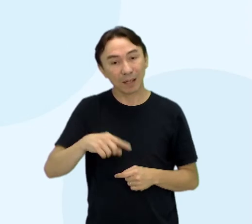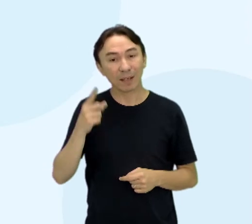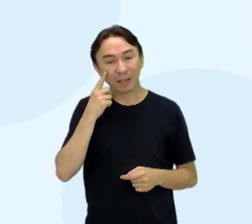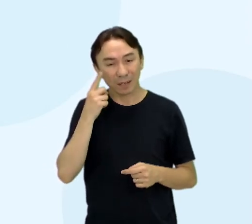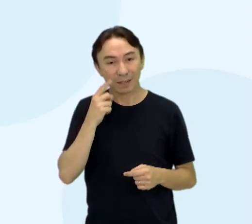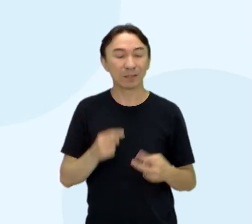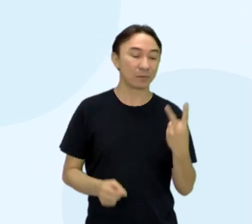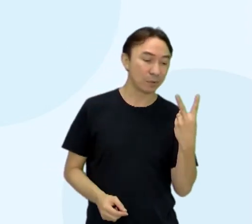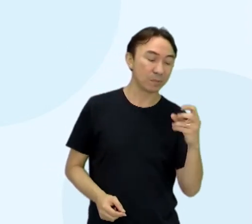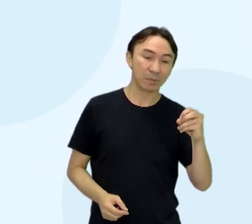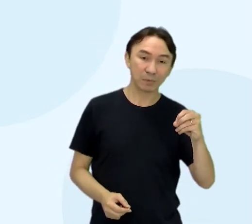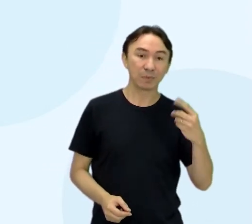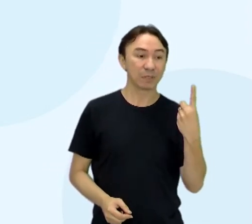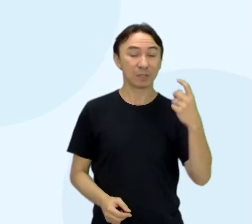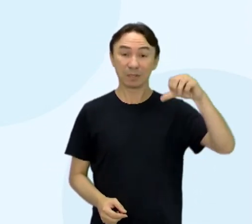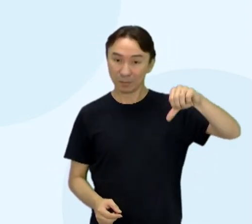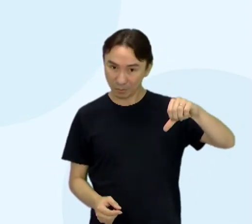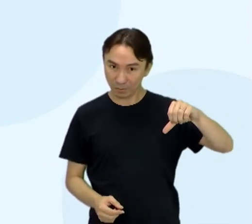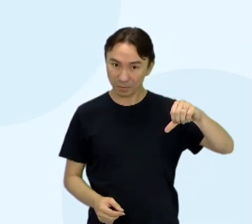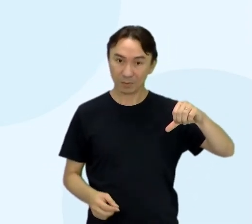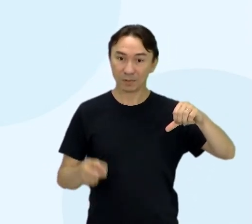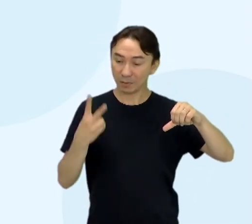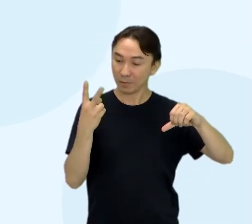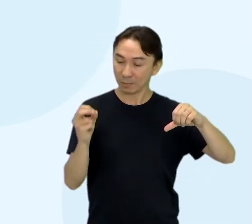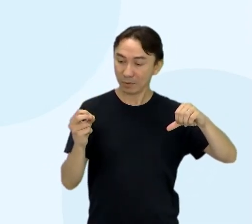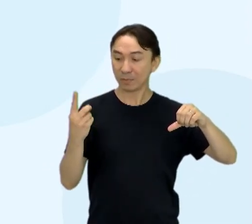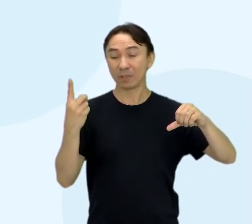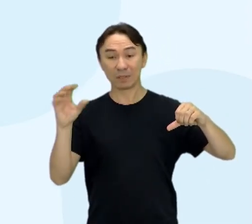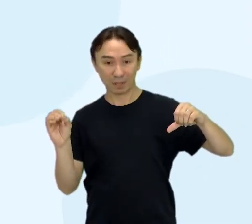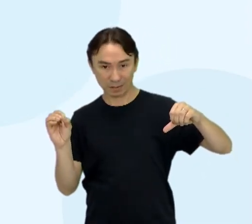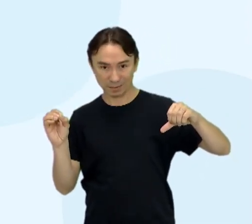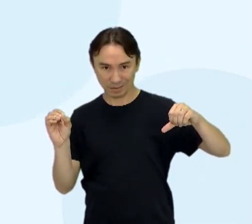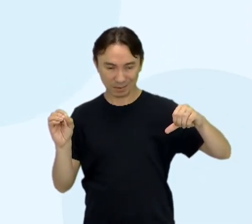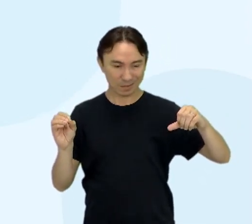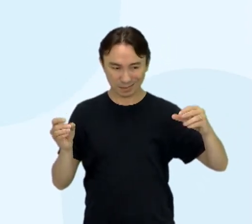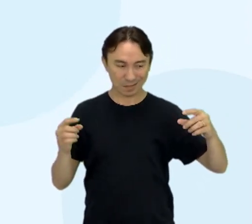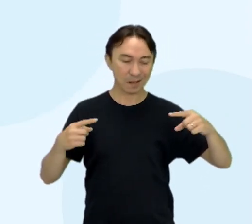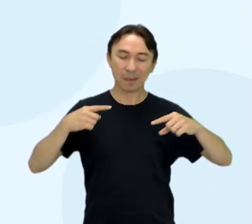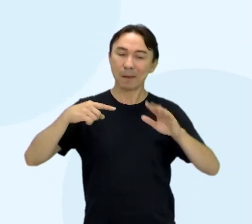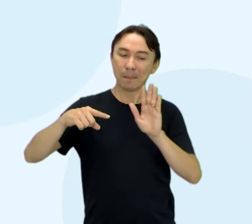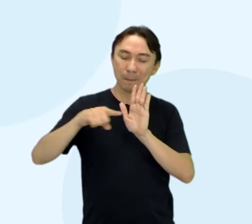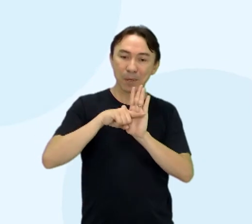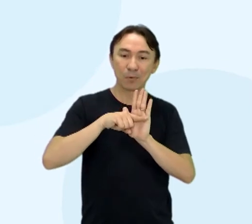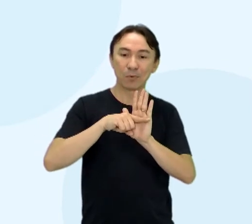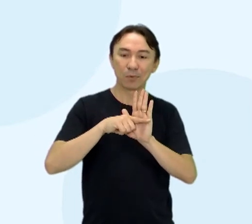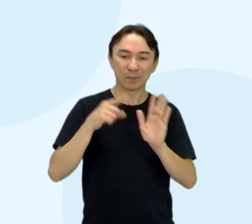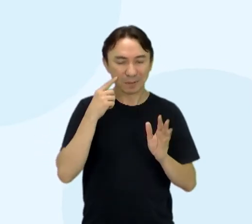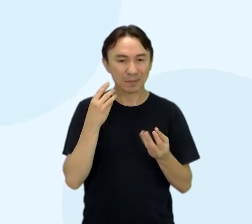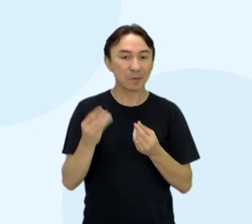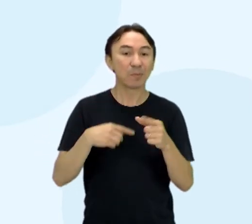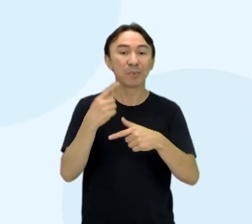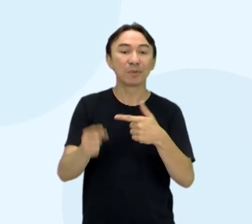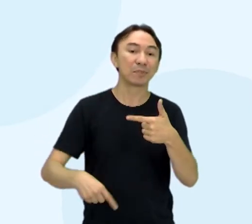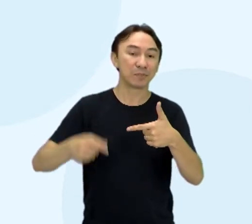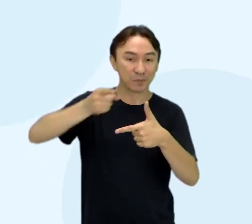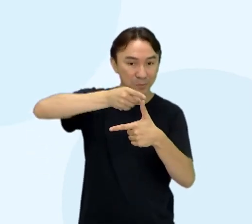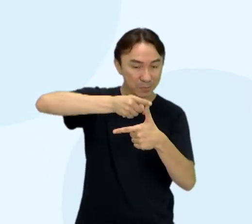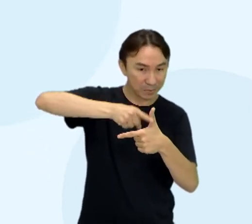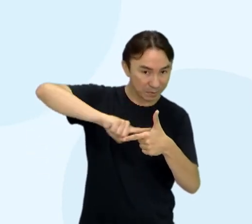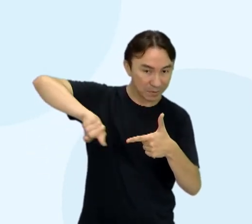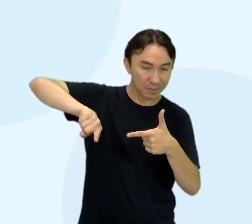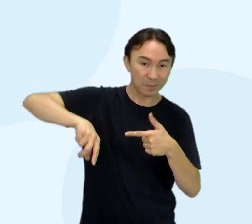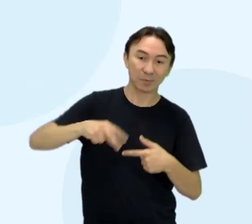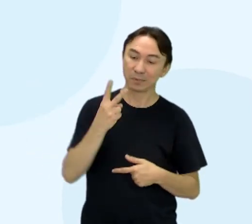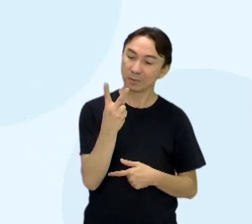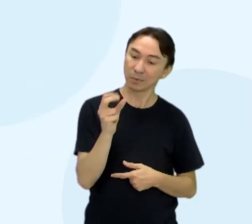do desmatamento lá, os valores numéricos de 2019 menos de 2010 e dividir por quê, professor? Pelo de